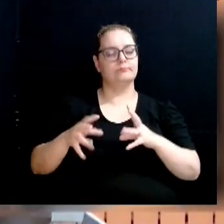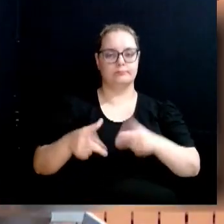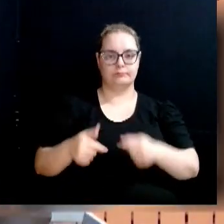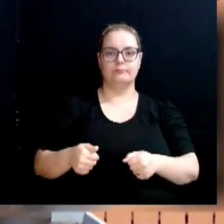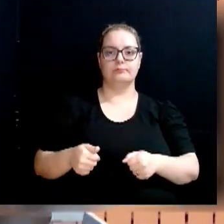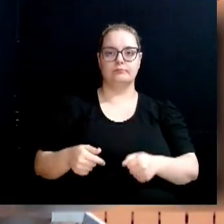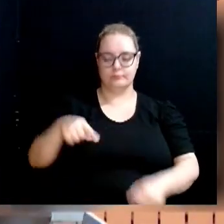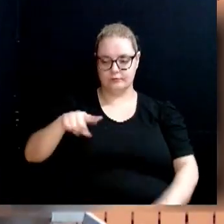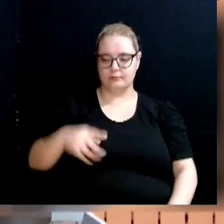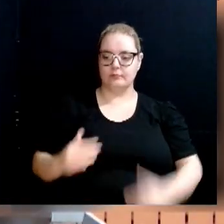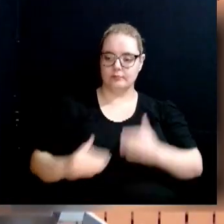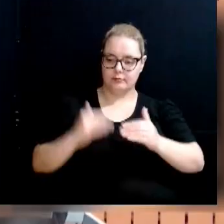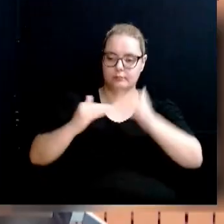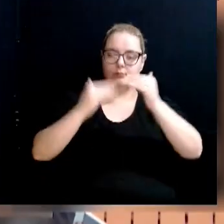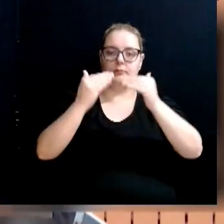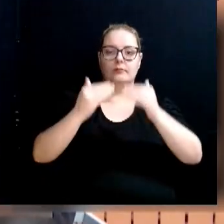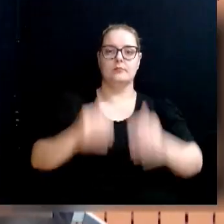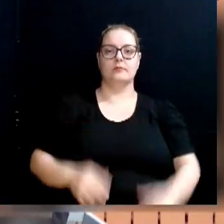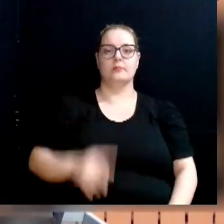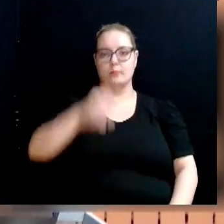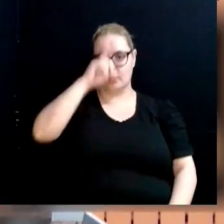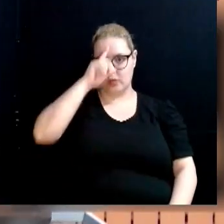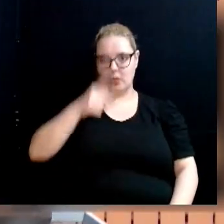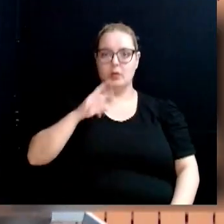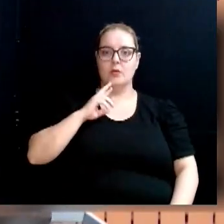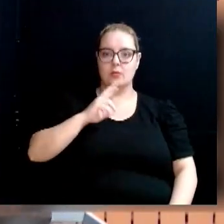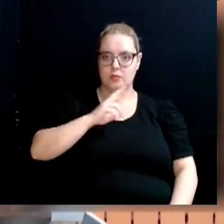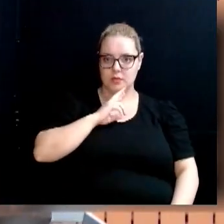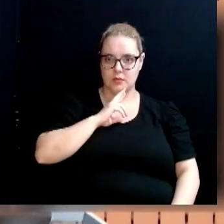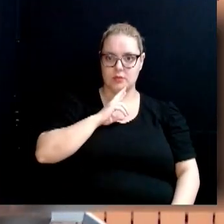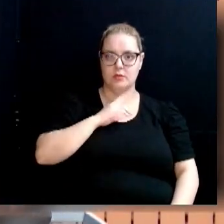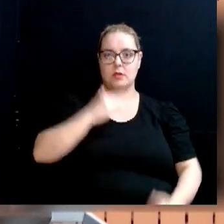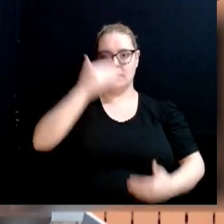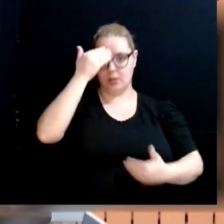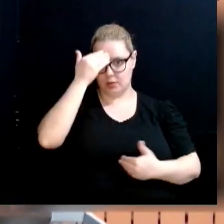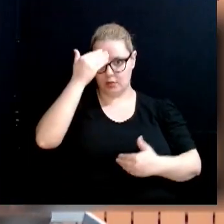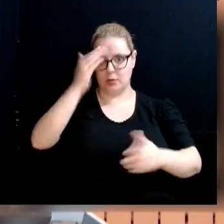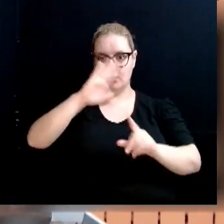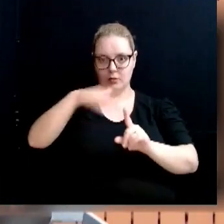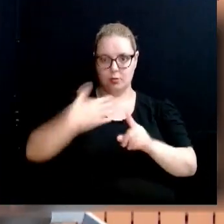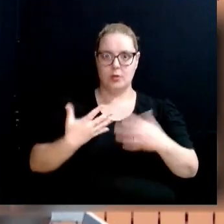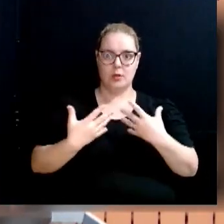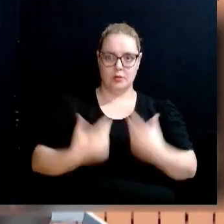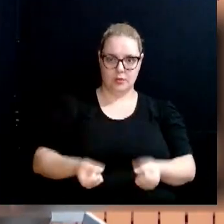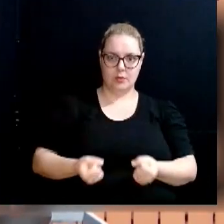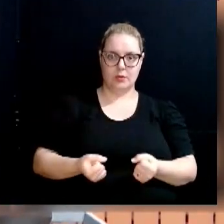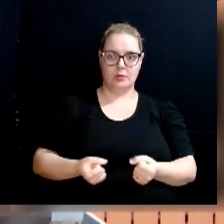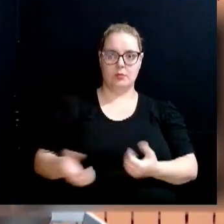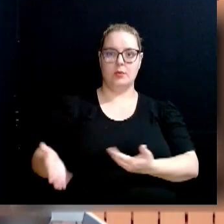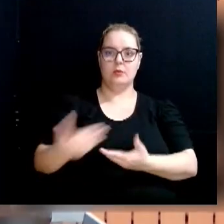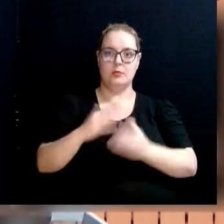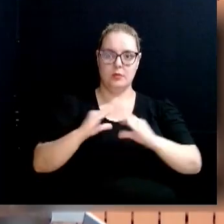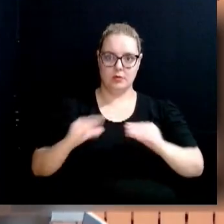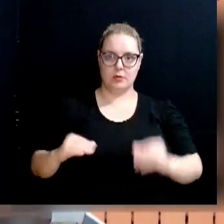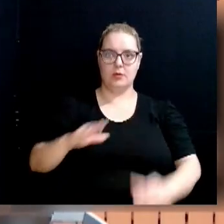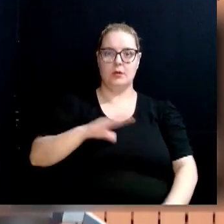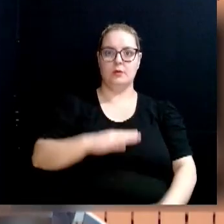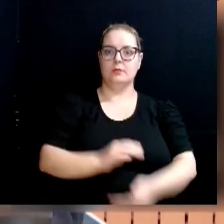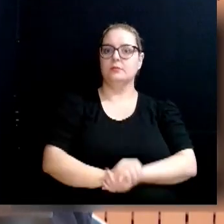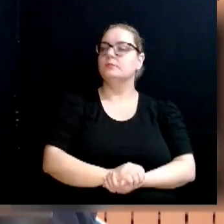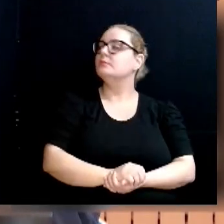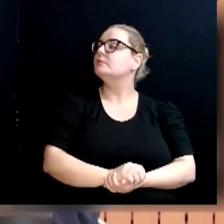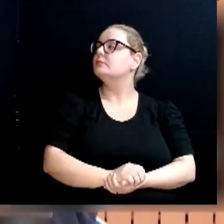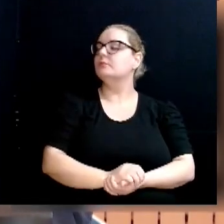construíram. O proprietário do restaurante agradeceu a homenagem recebida e o acolhimento da cidade. É uma honra.